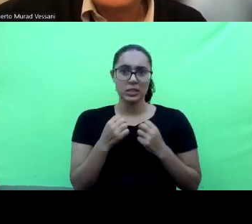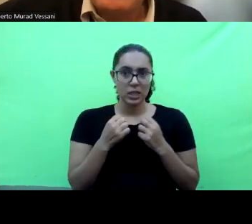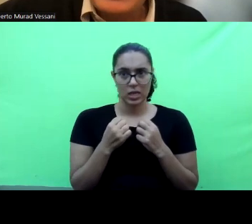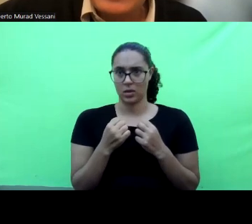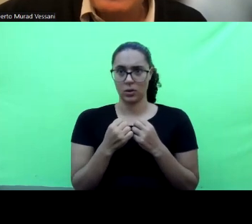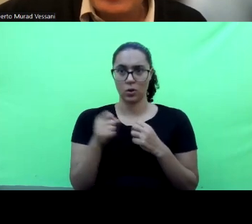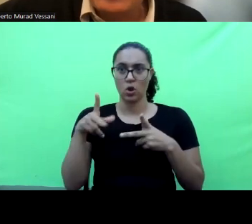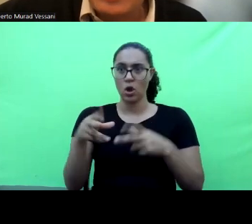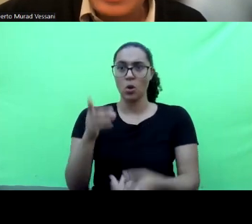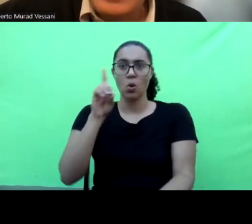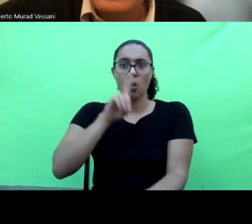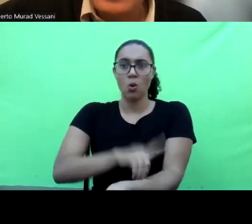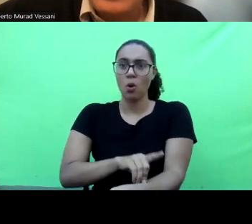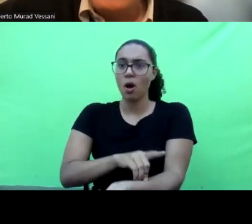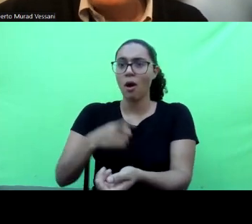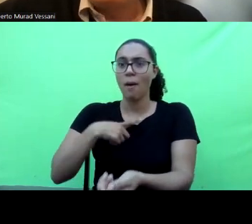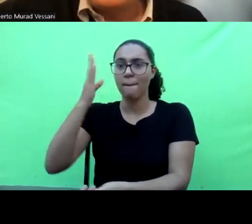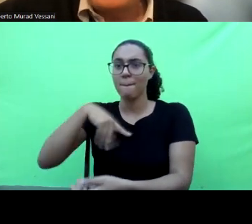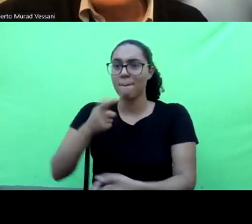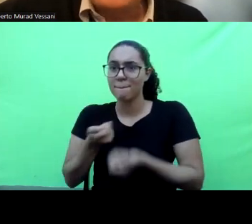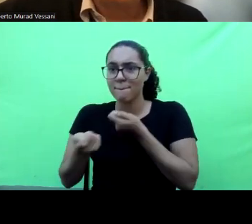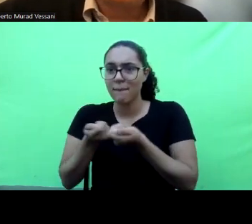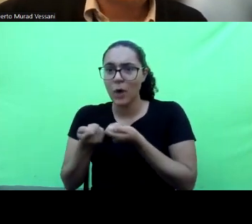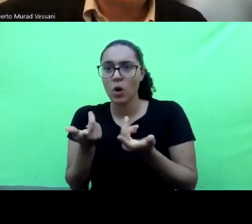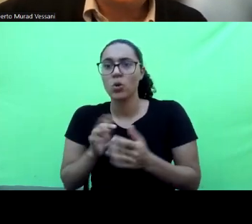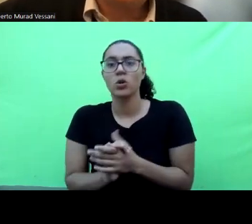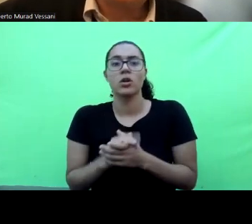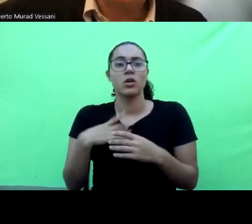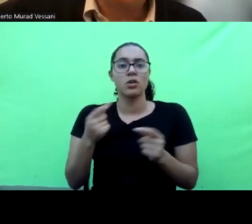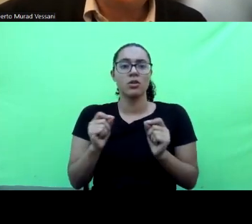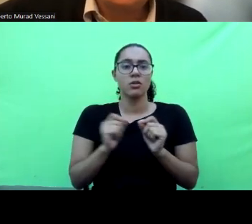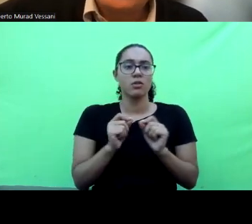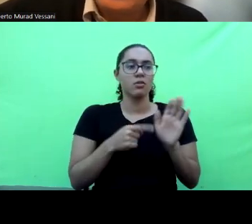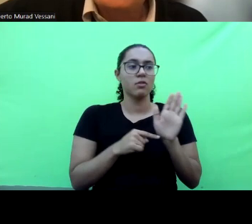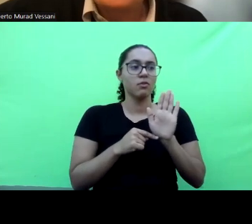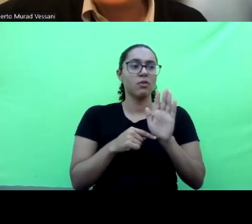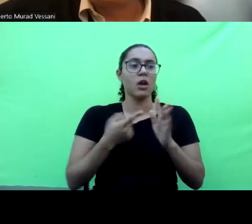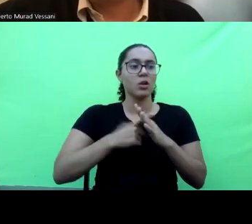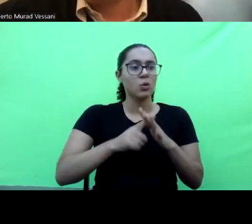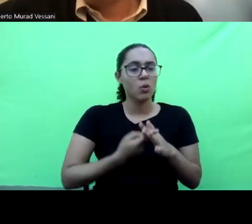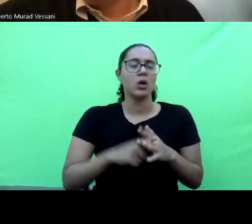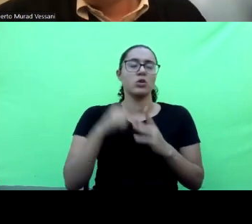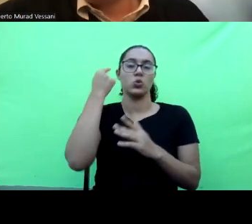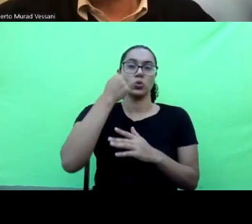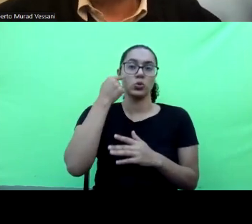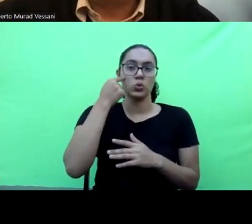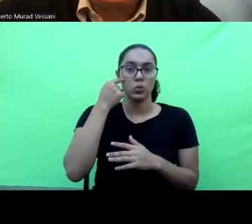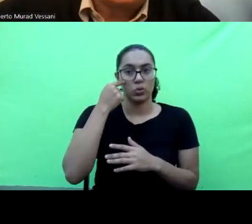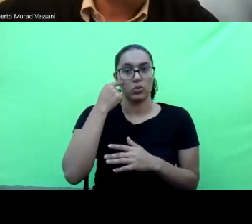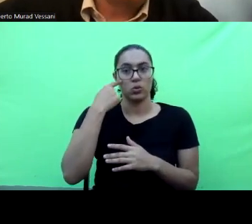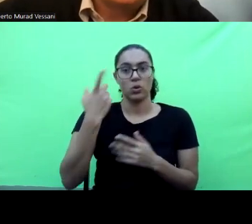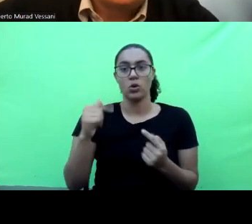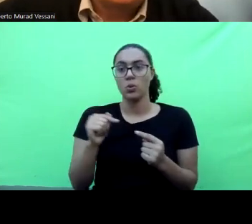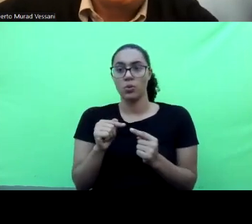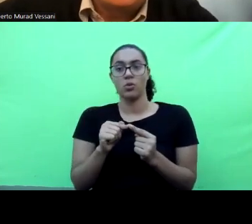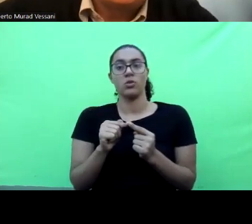de um diabetes mal controlado, que vai causar alterações do olho do paciente e, por consequência,